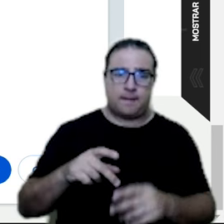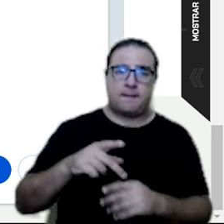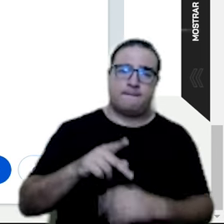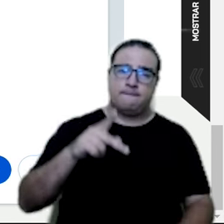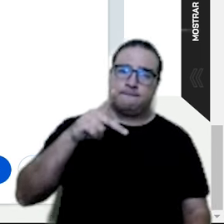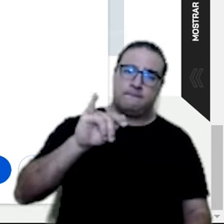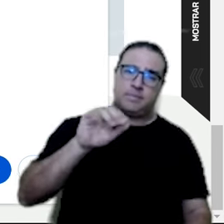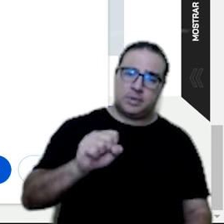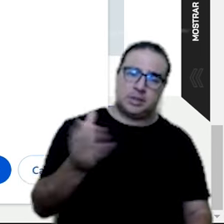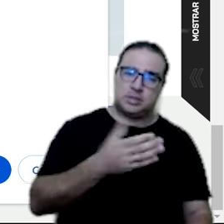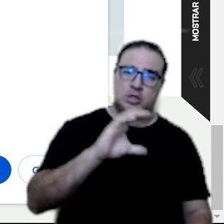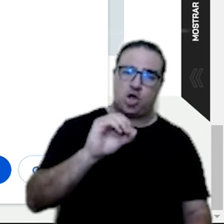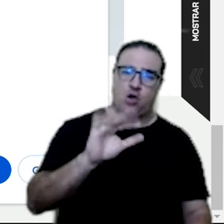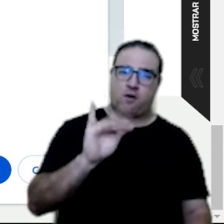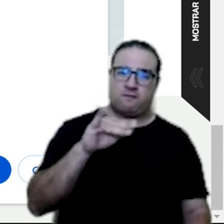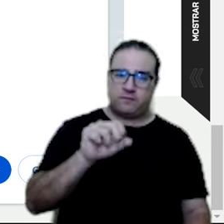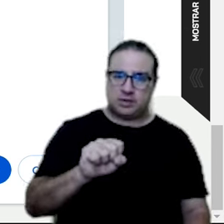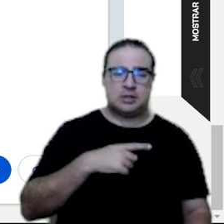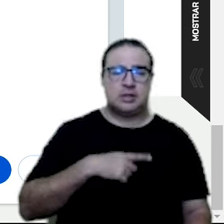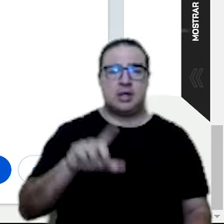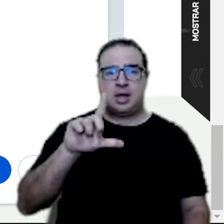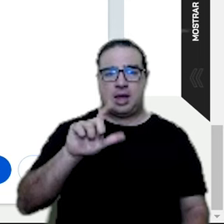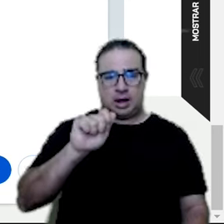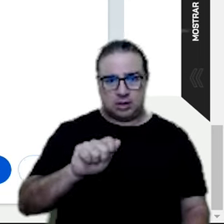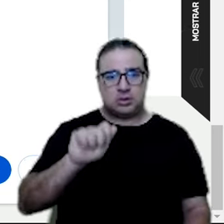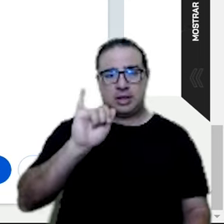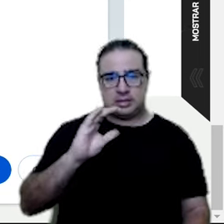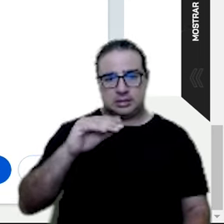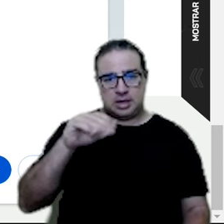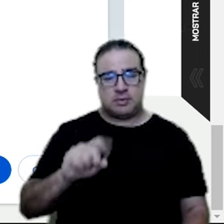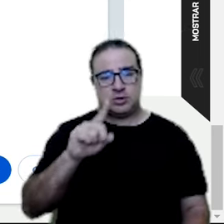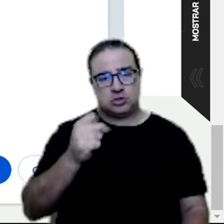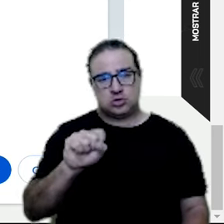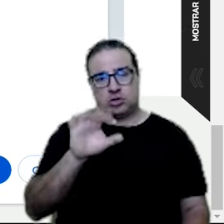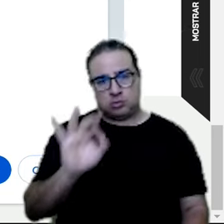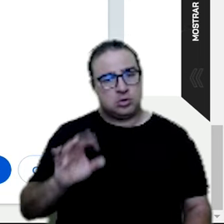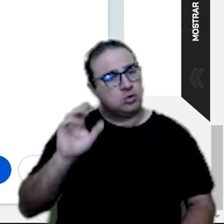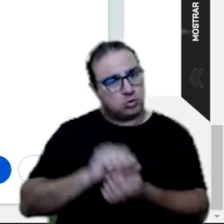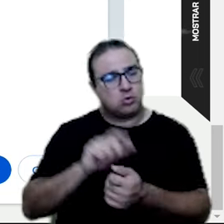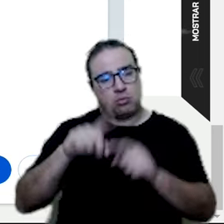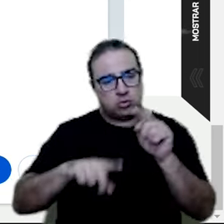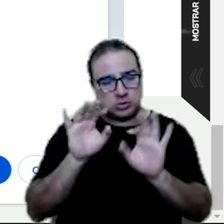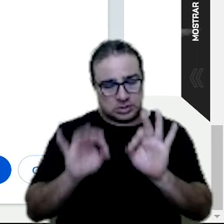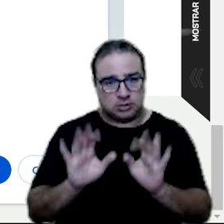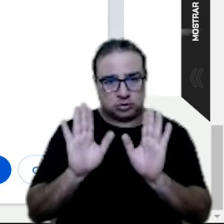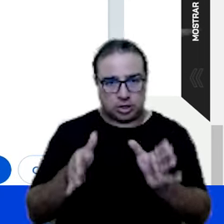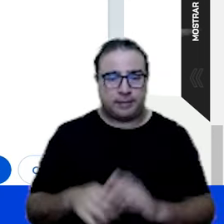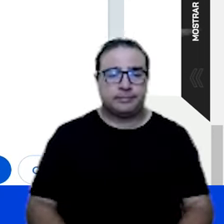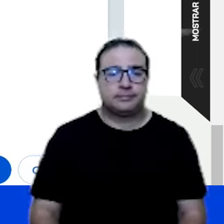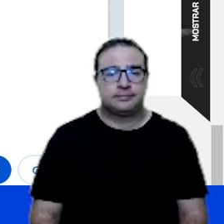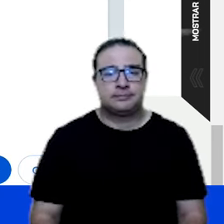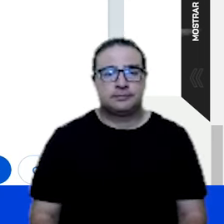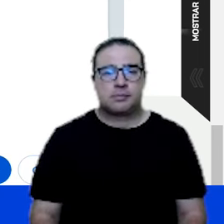PIS e cofins né a alíquota do ICMS que a gente colocou os 18% tá em cima do